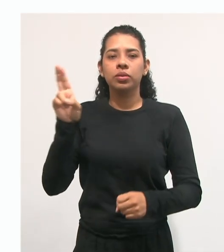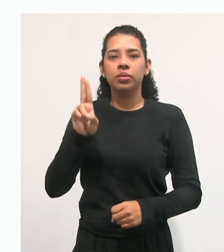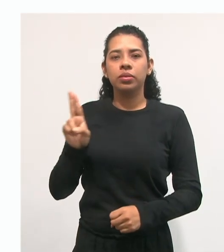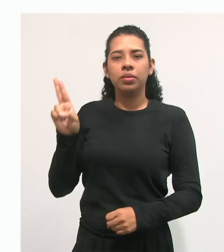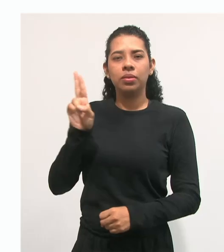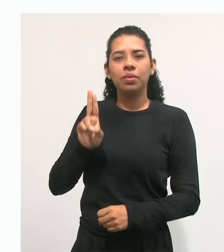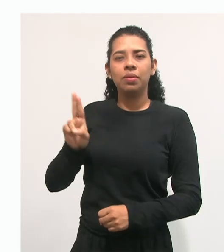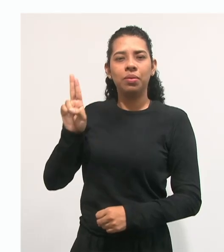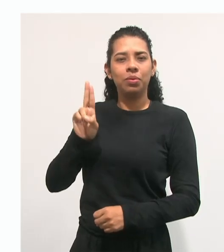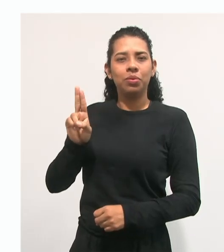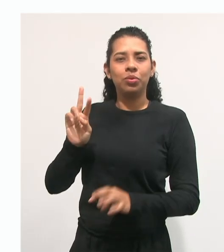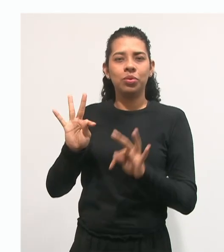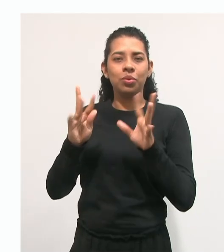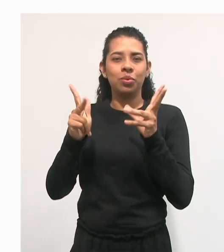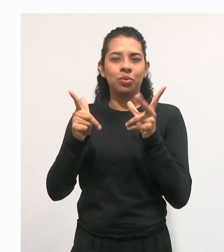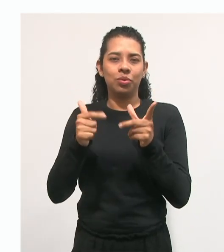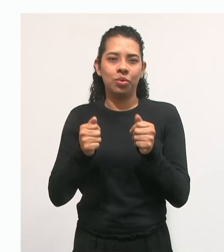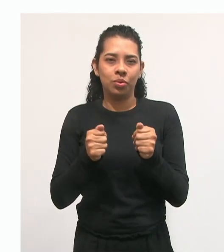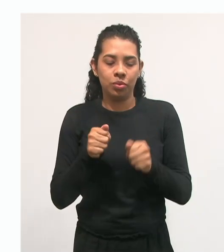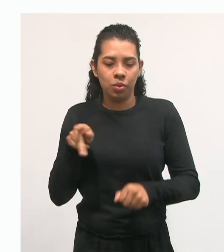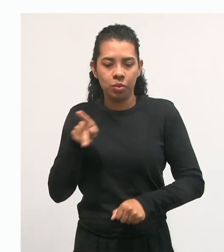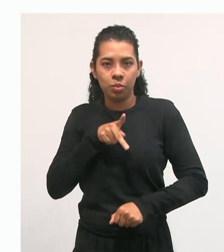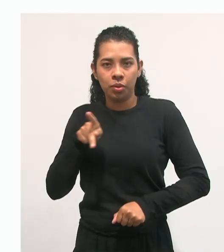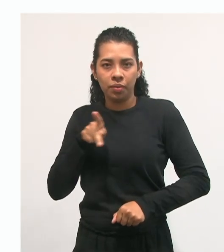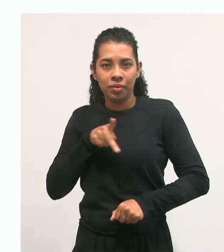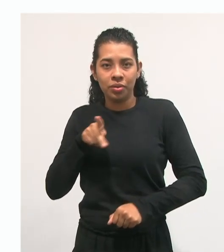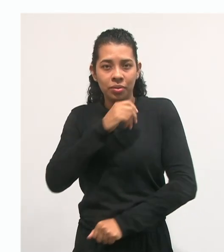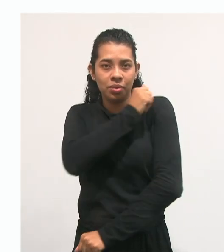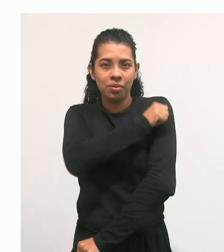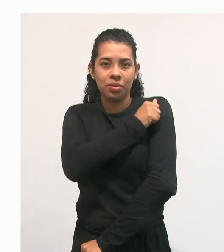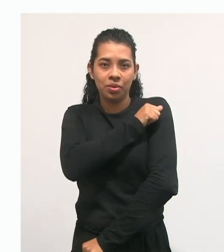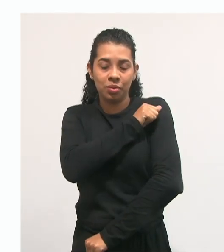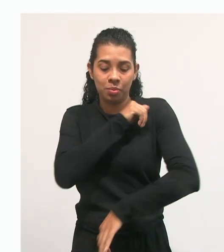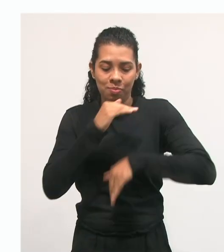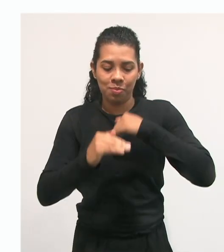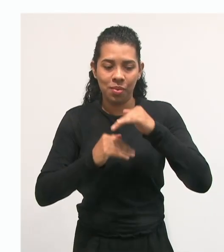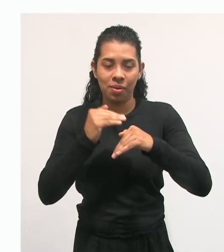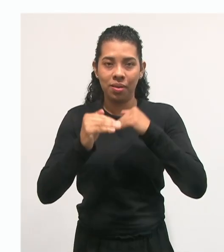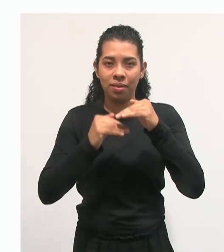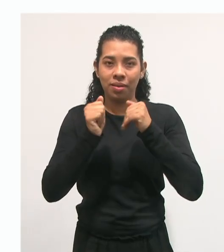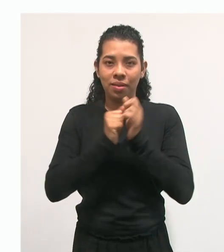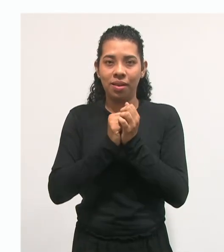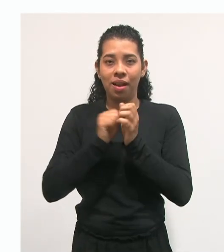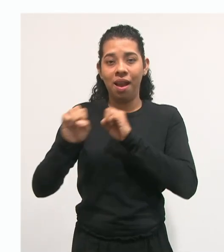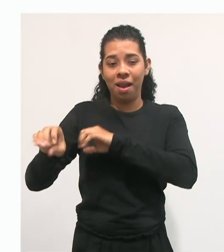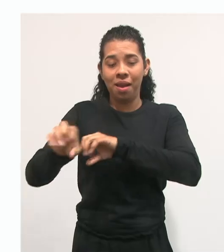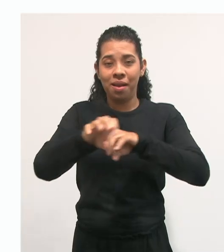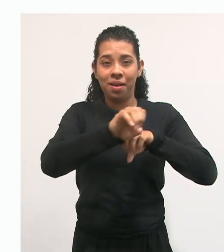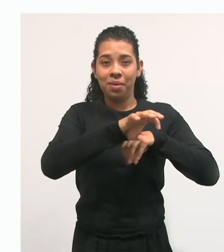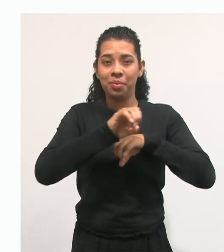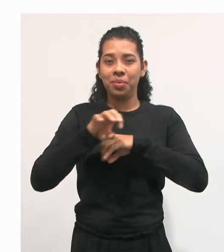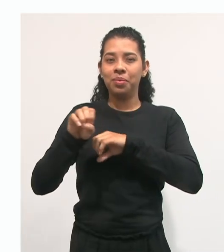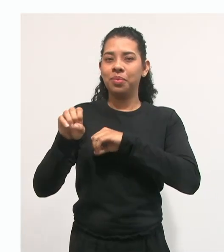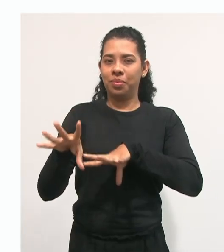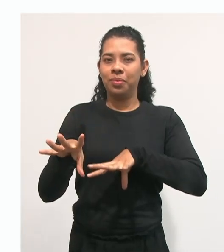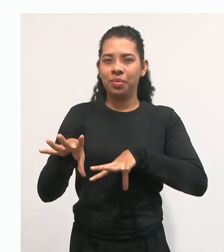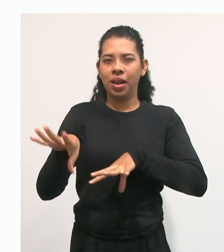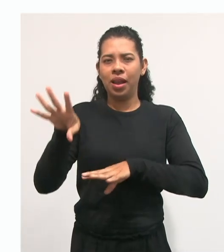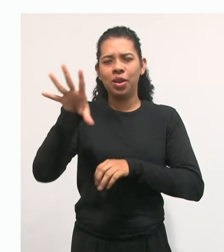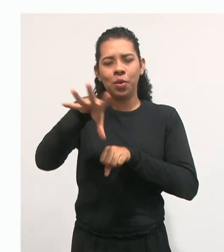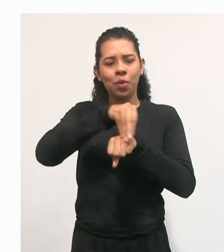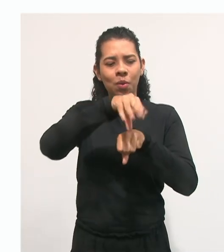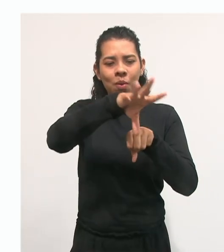utilizá-las com os alunos para que eles construam conhecimentos com e sobre o